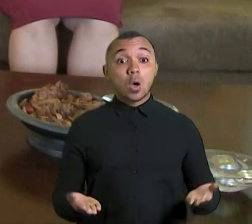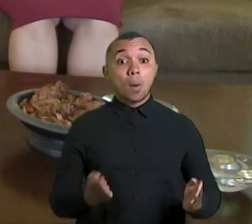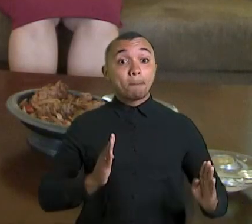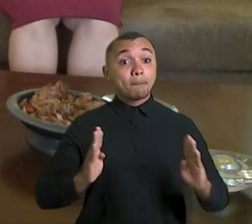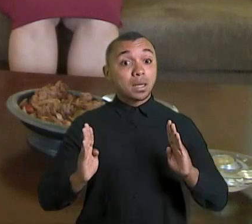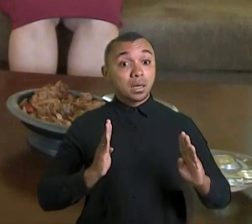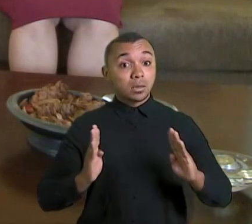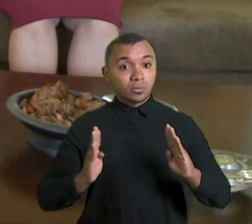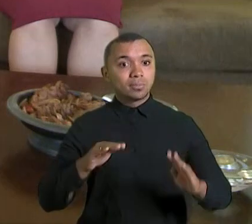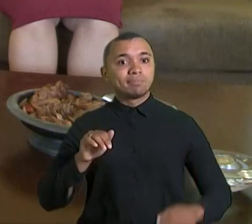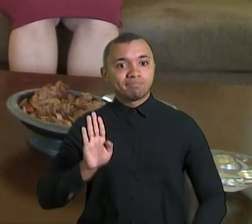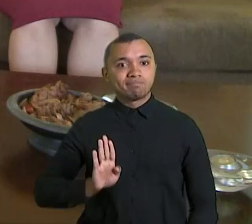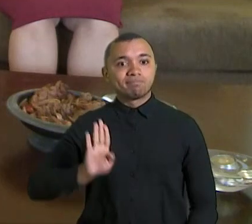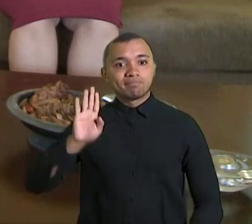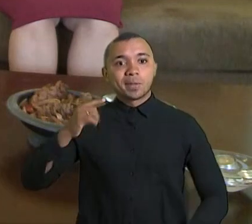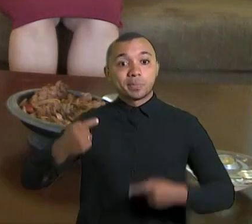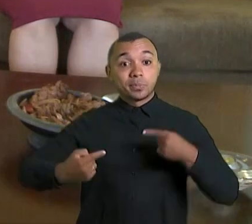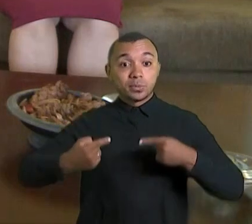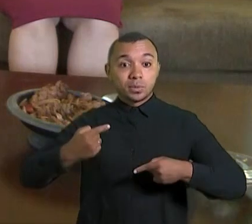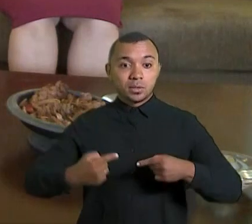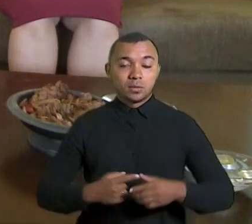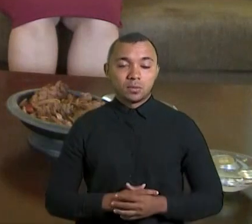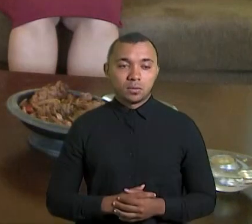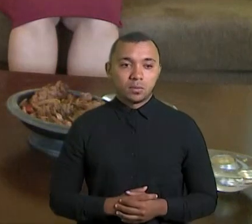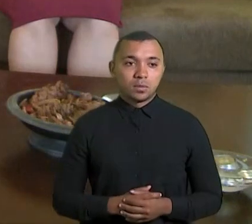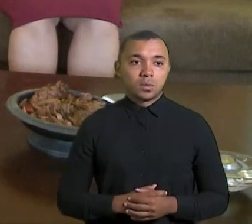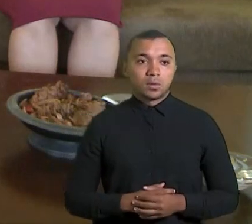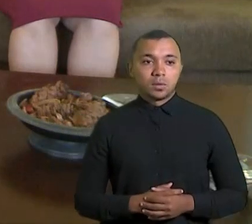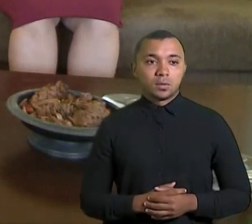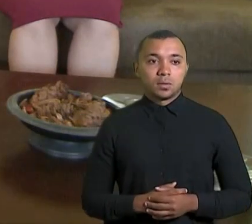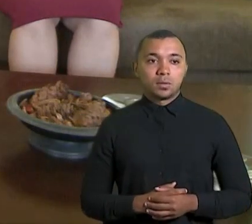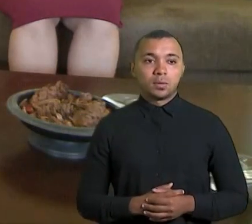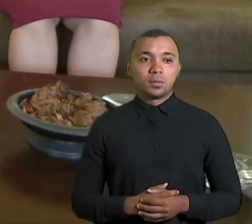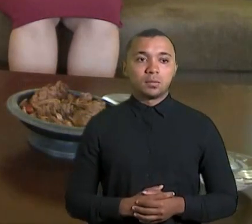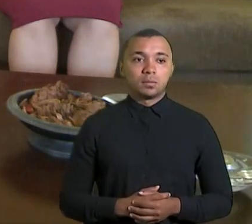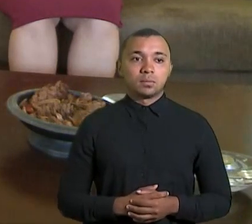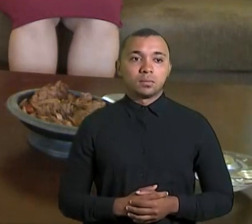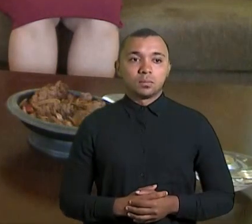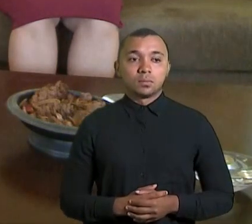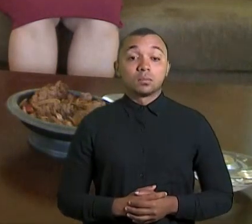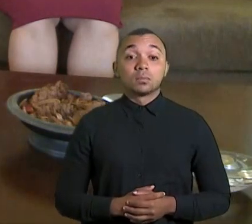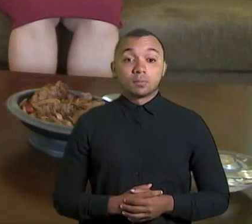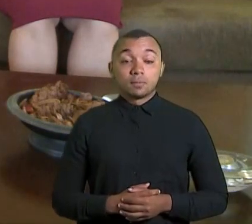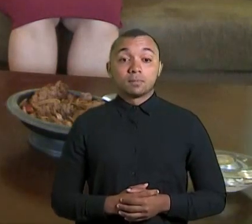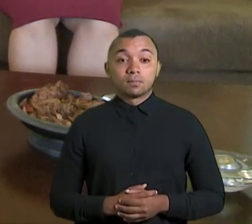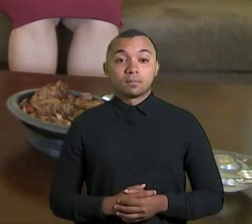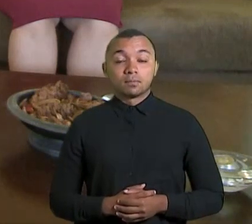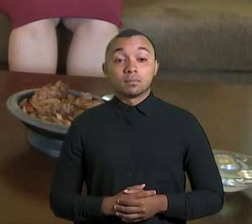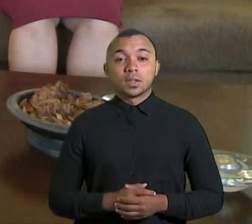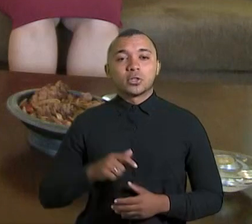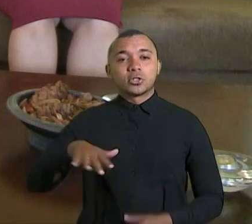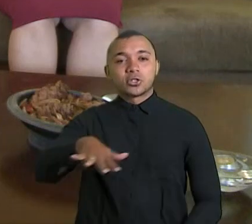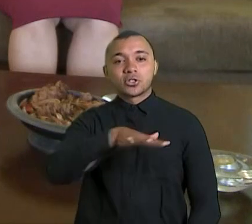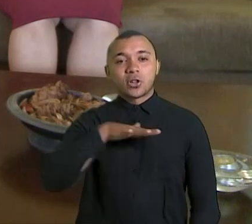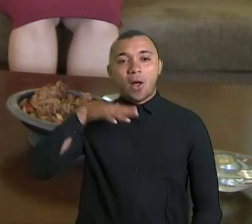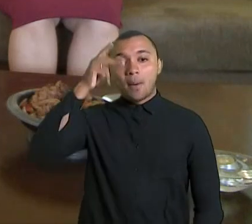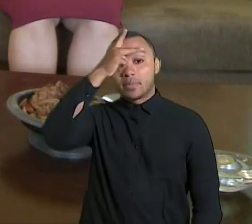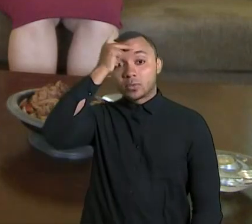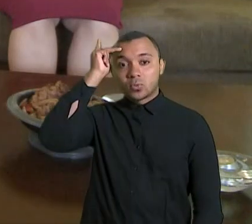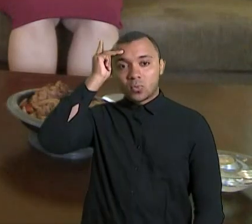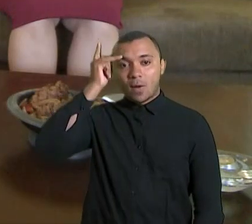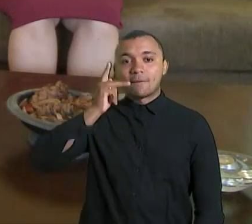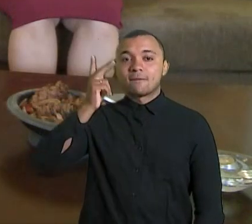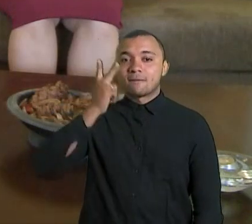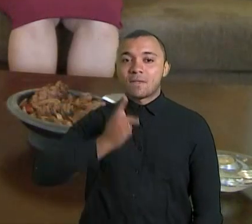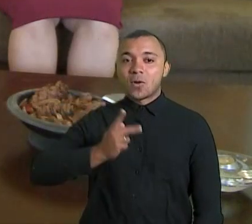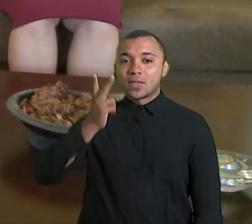eu. Tainara, como todas as pessoas aqui, não só em Fortaleza, mas no Brasil,